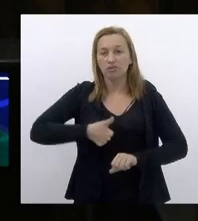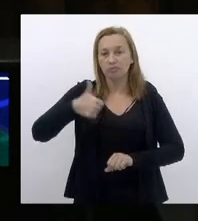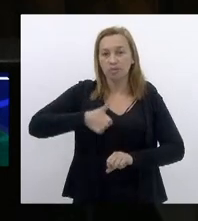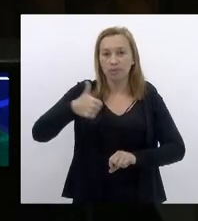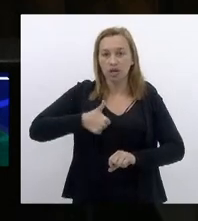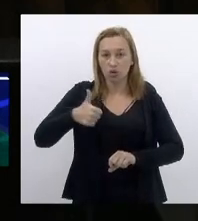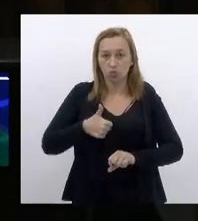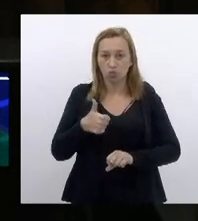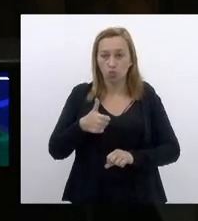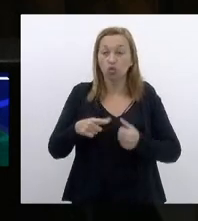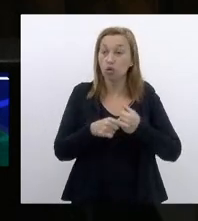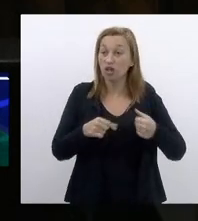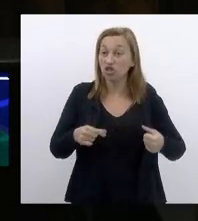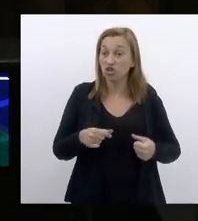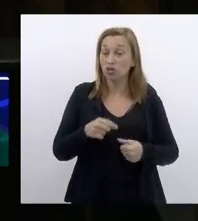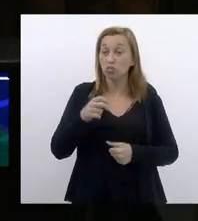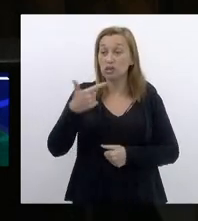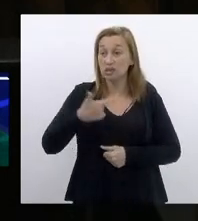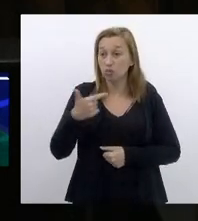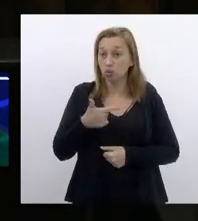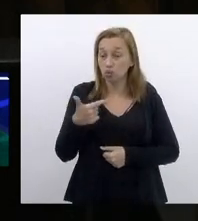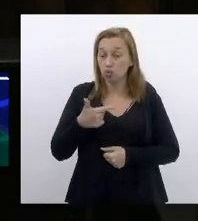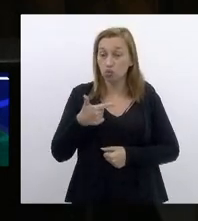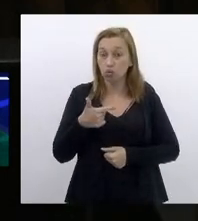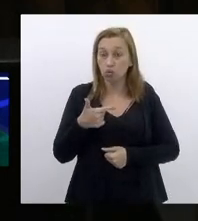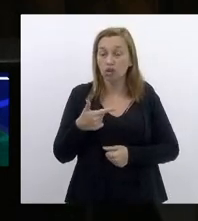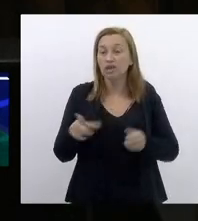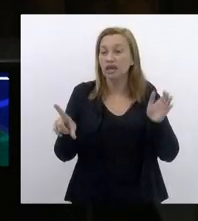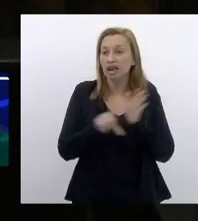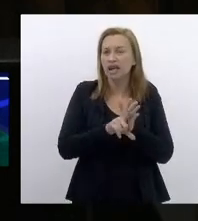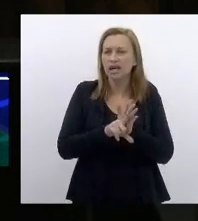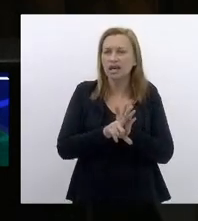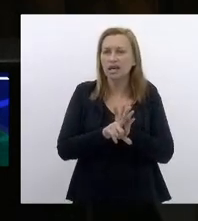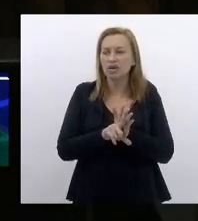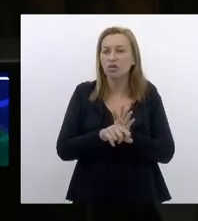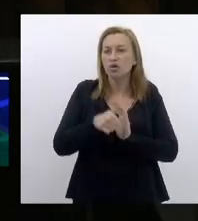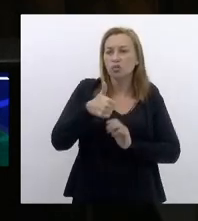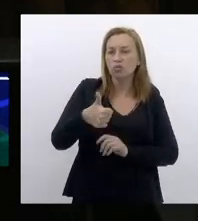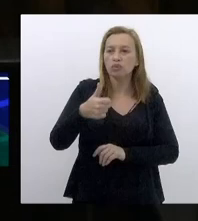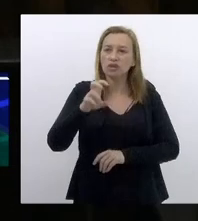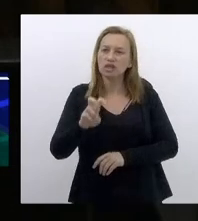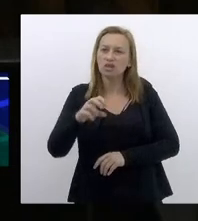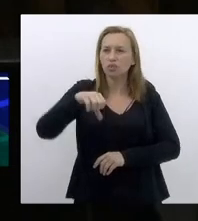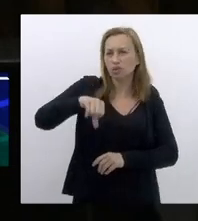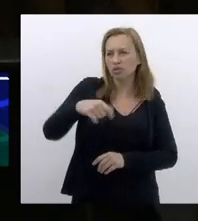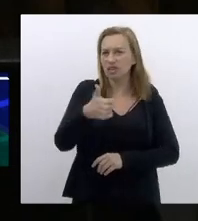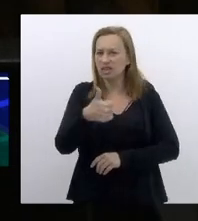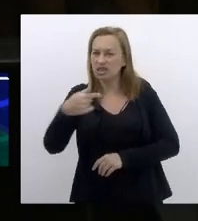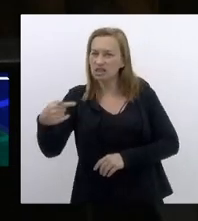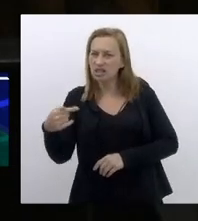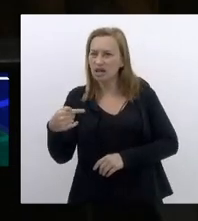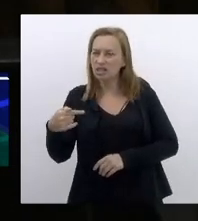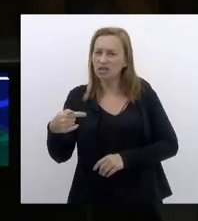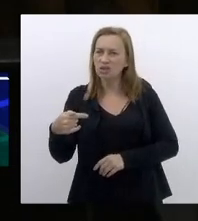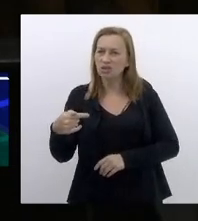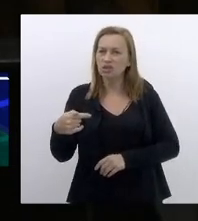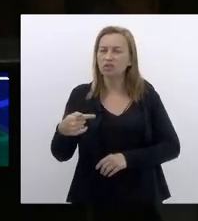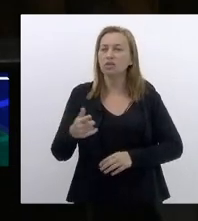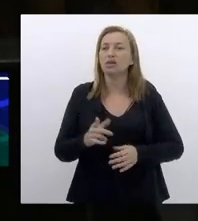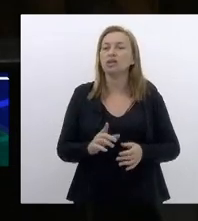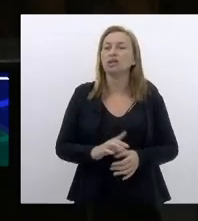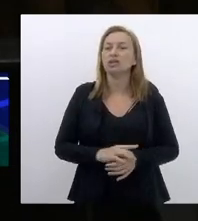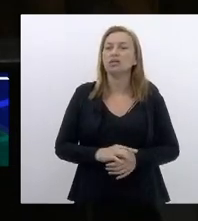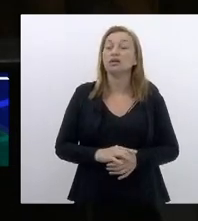1º do artigo 2º da Lei Complementar 159/17 será